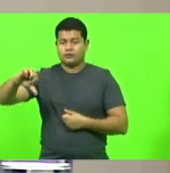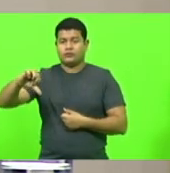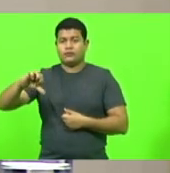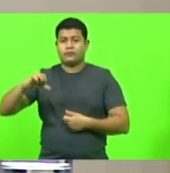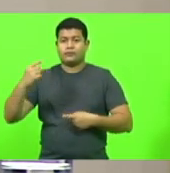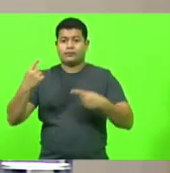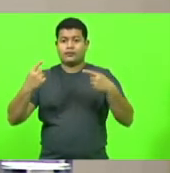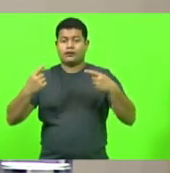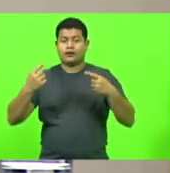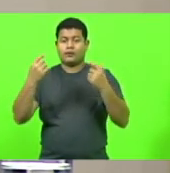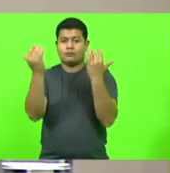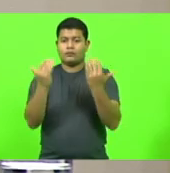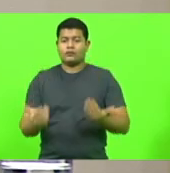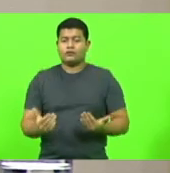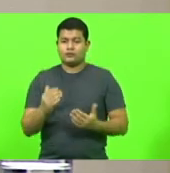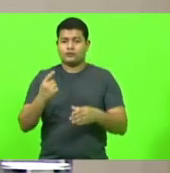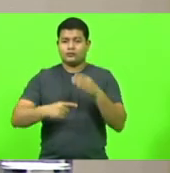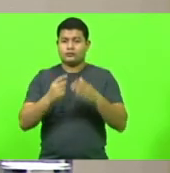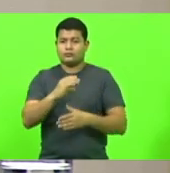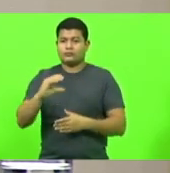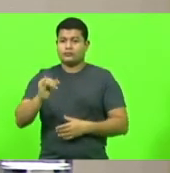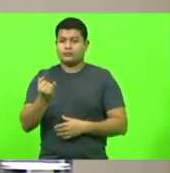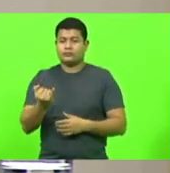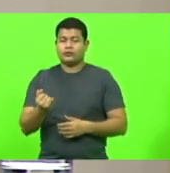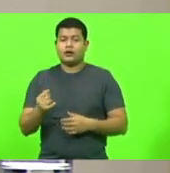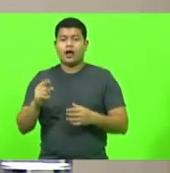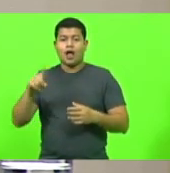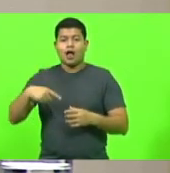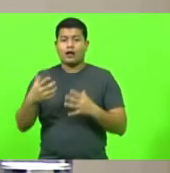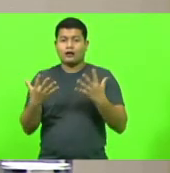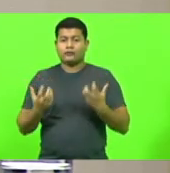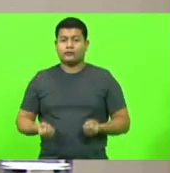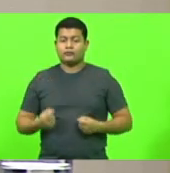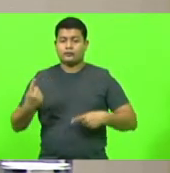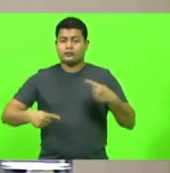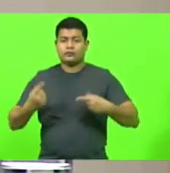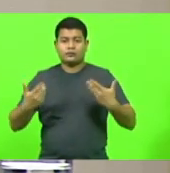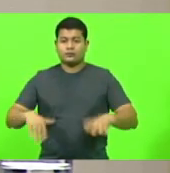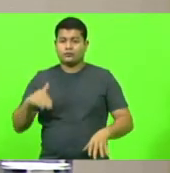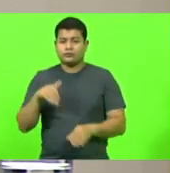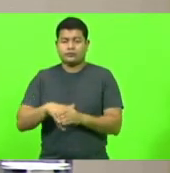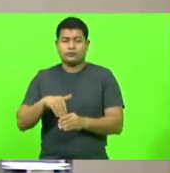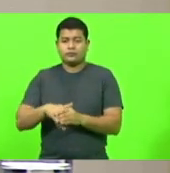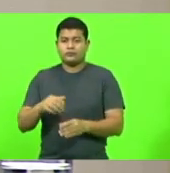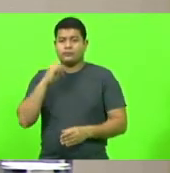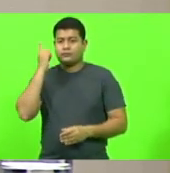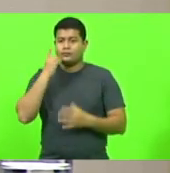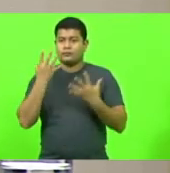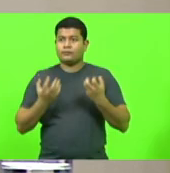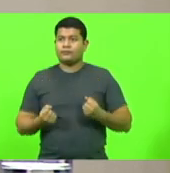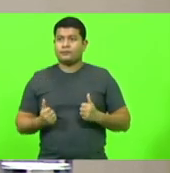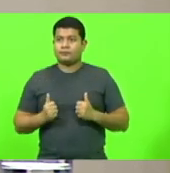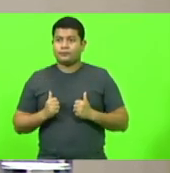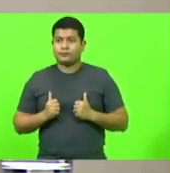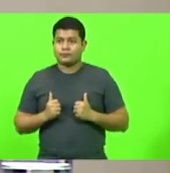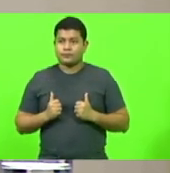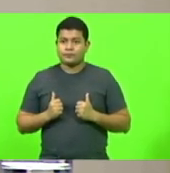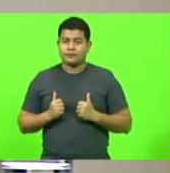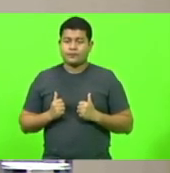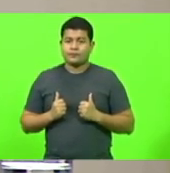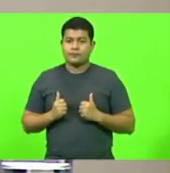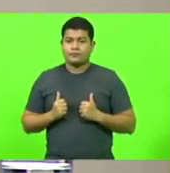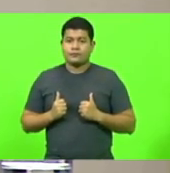pela admissibilidade. Em discussão. Não havendo quem queira discutir, em votação, deputados que aprovam, permaneçam como se